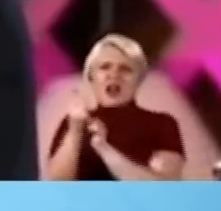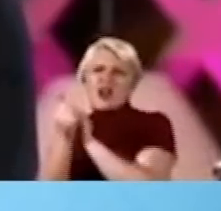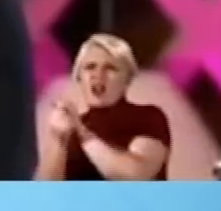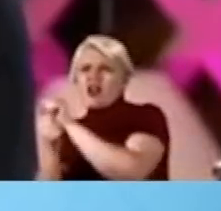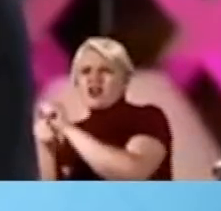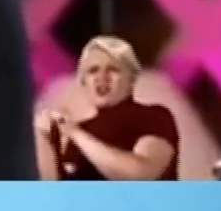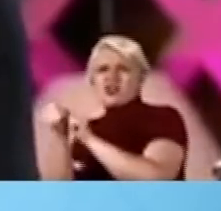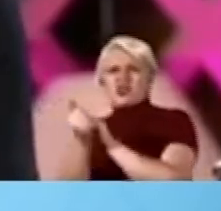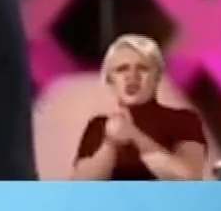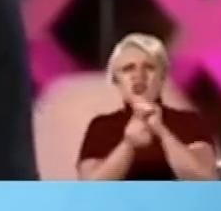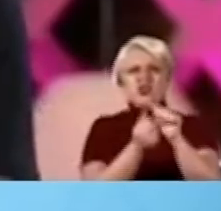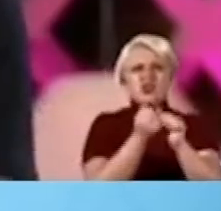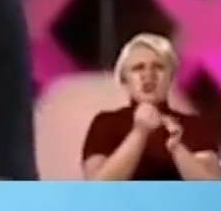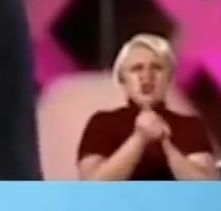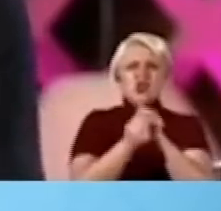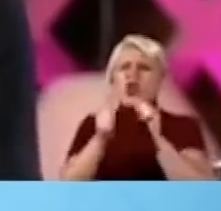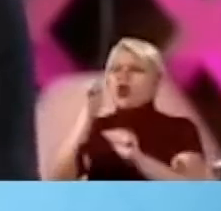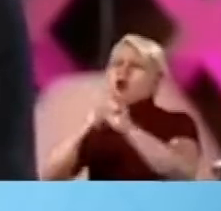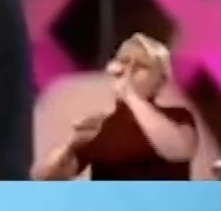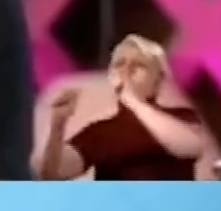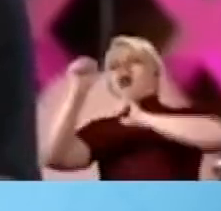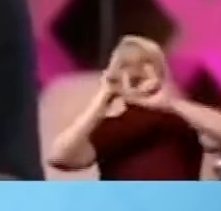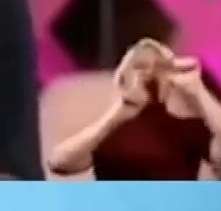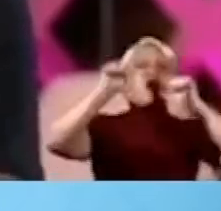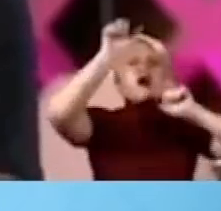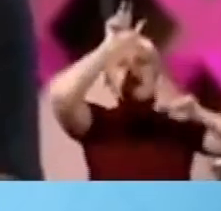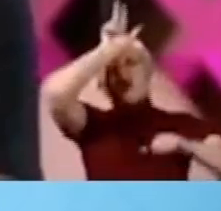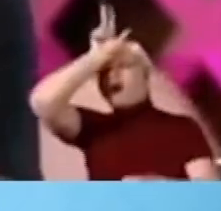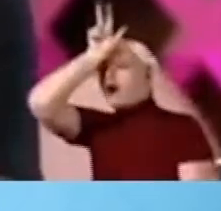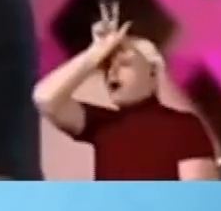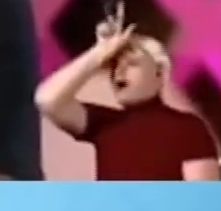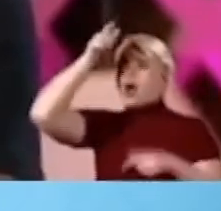beleza todo mundo tom